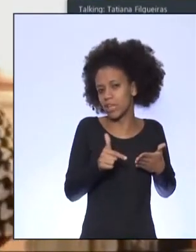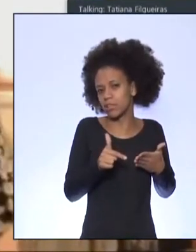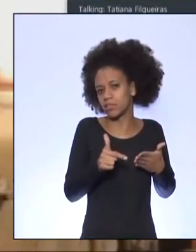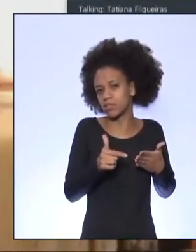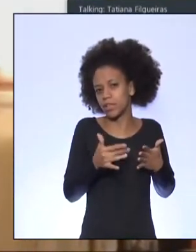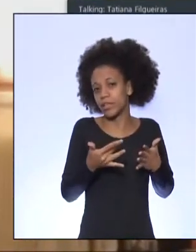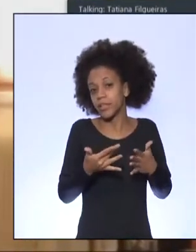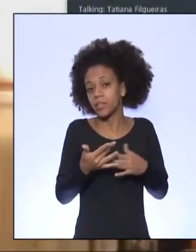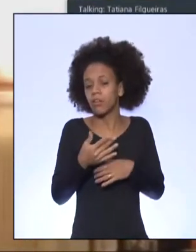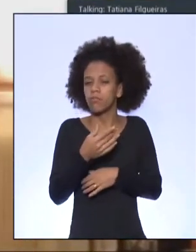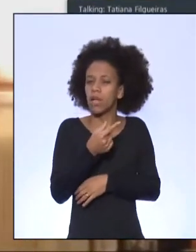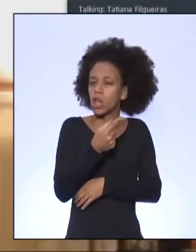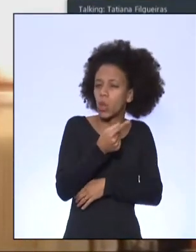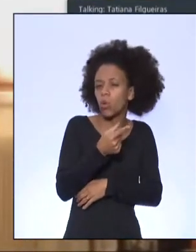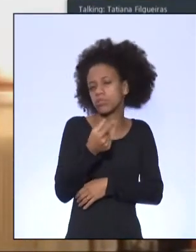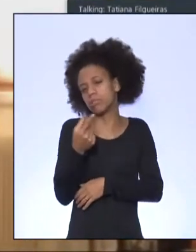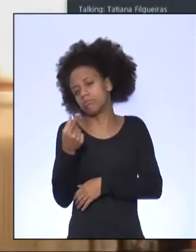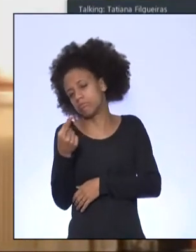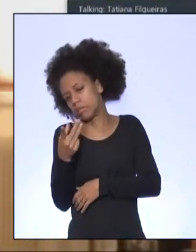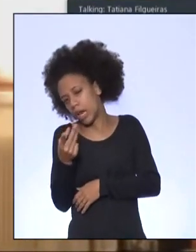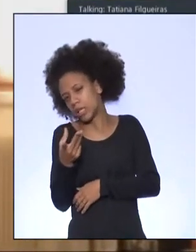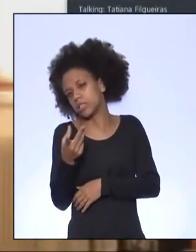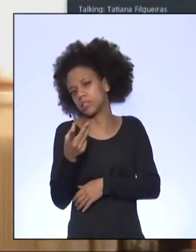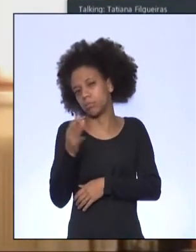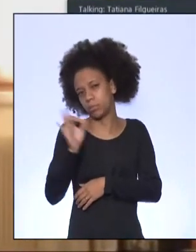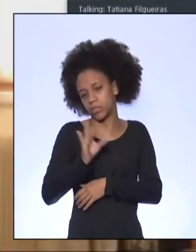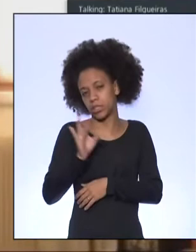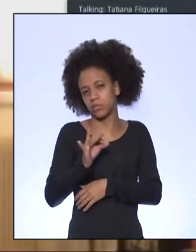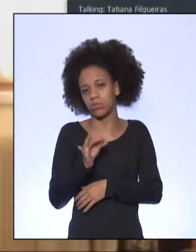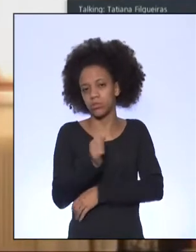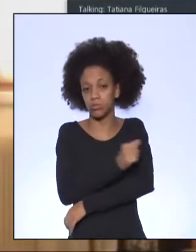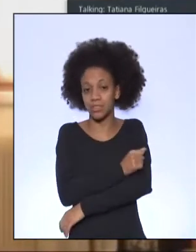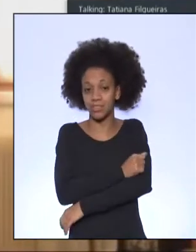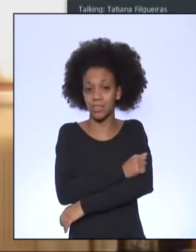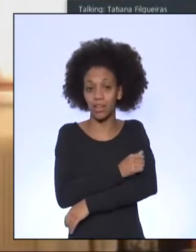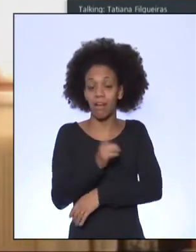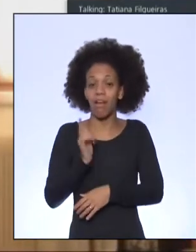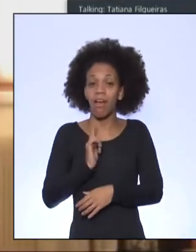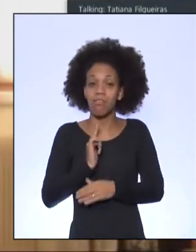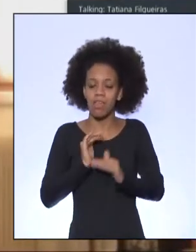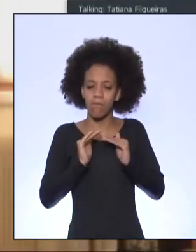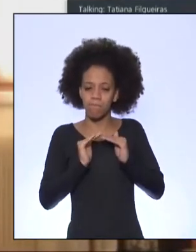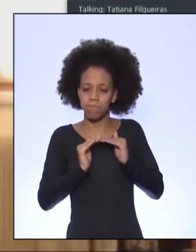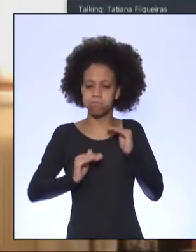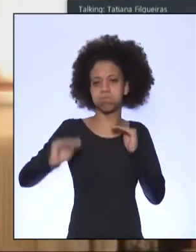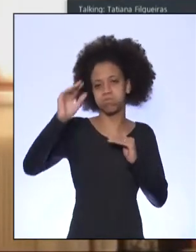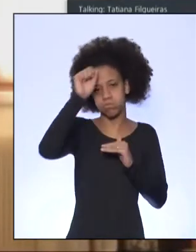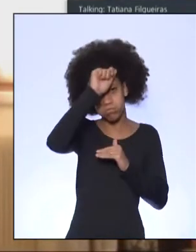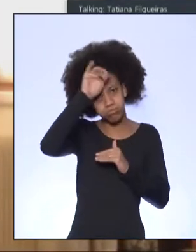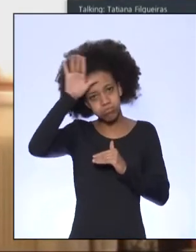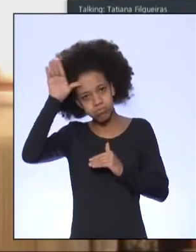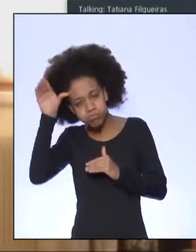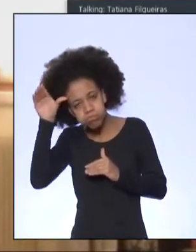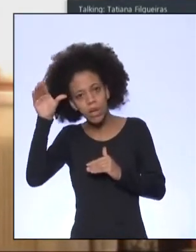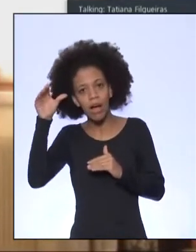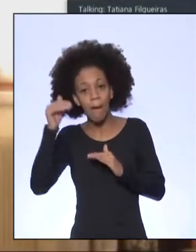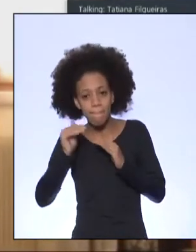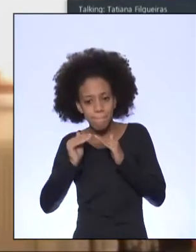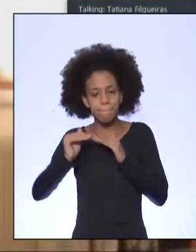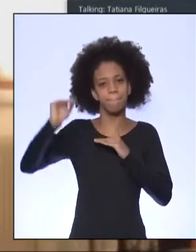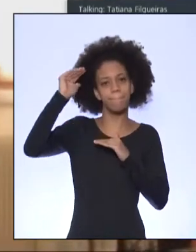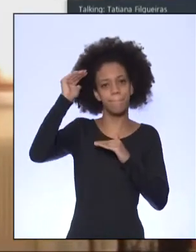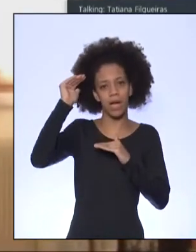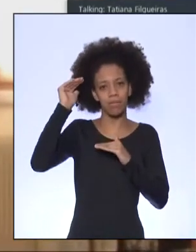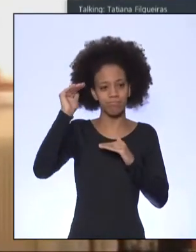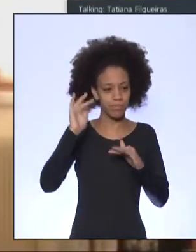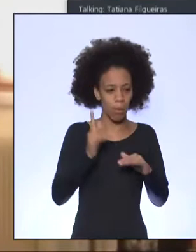12, 13%, dos alunos têm escolaridade acima dos seus pais. Então, como que isso chega em casa se não tem um